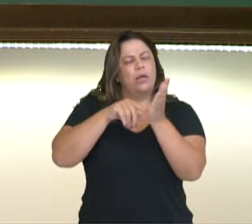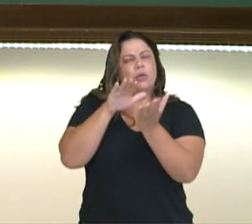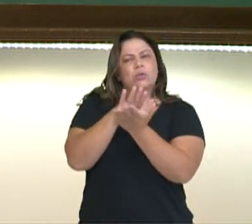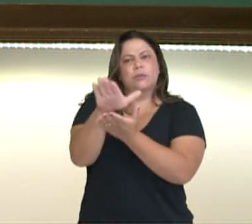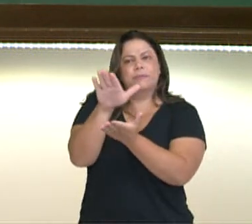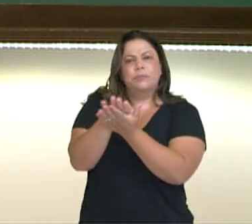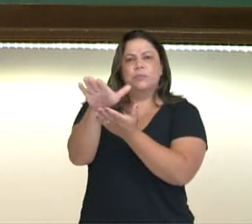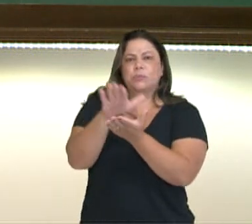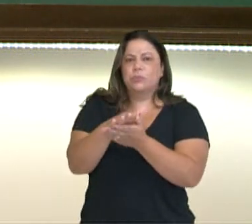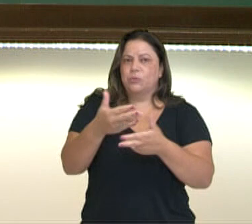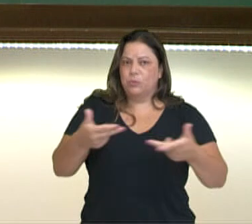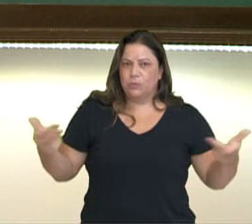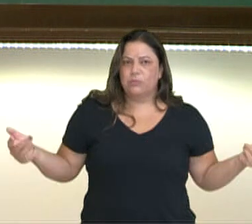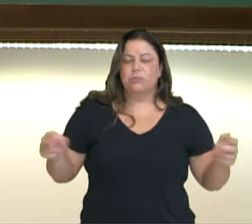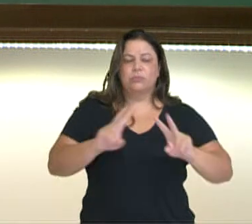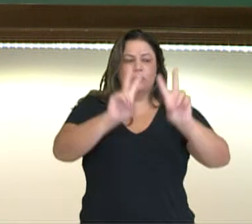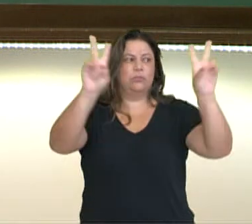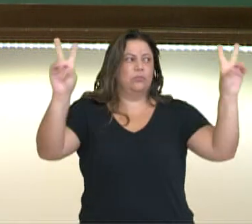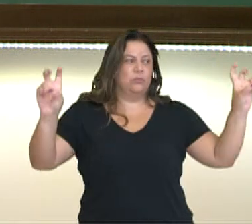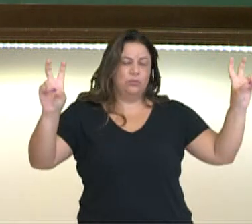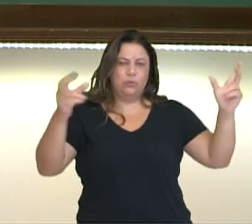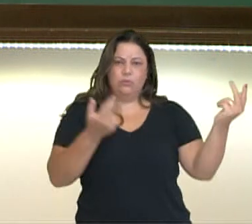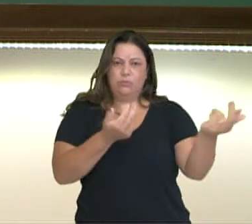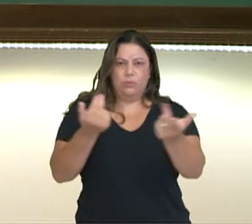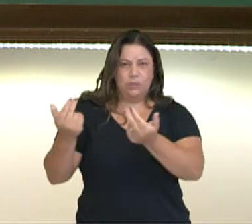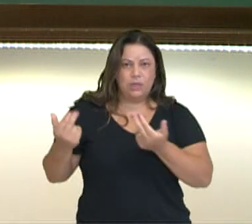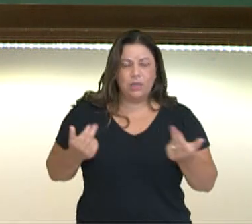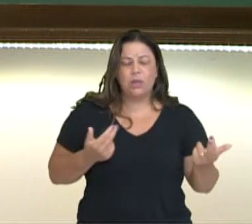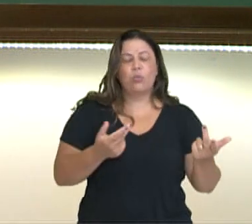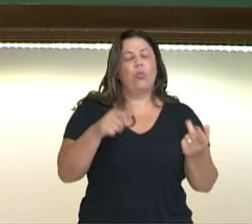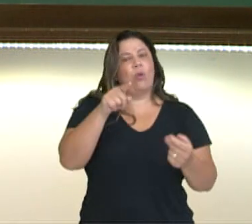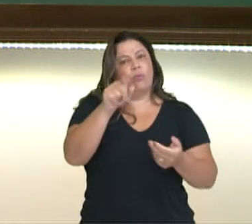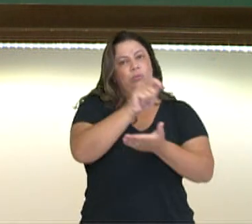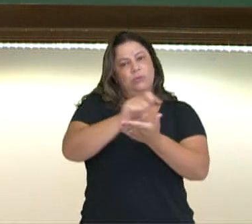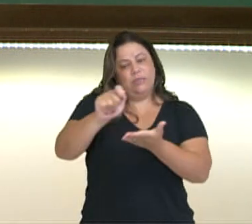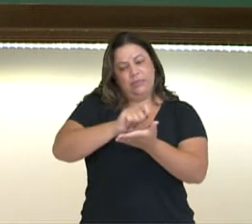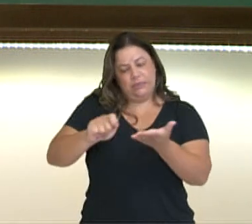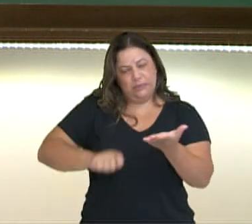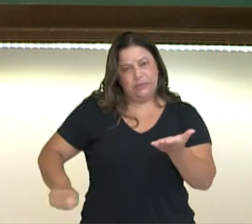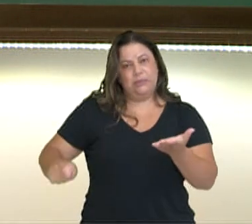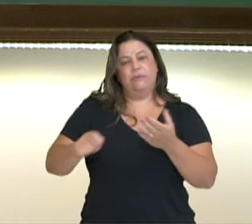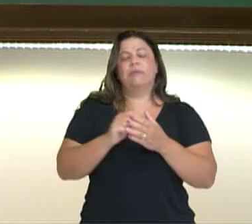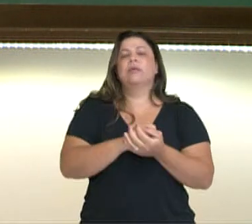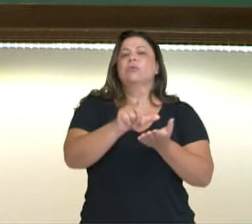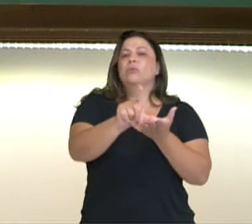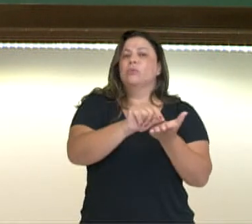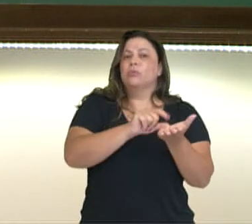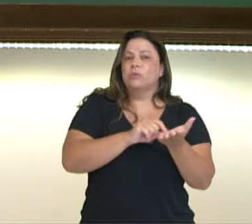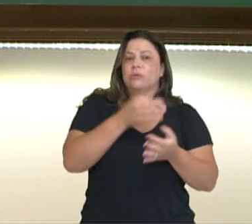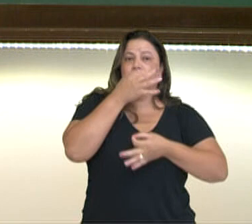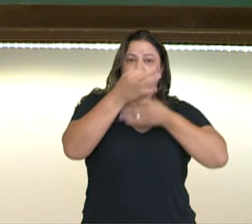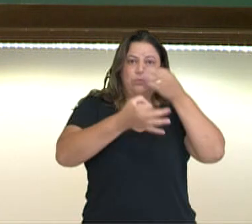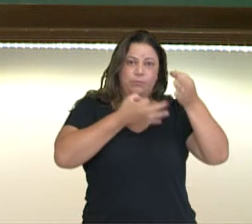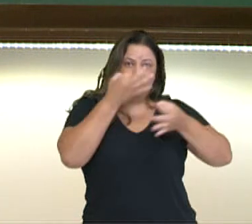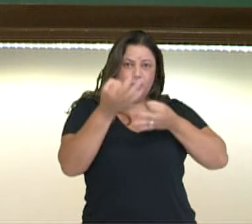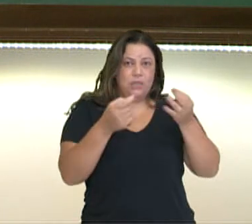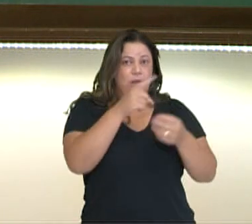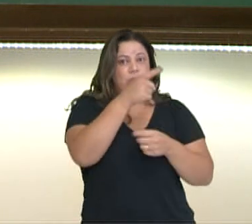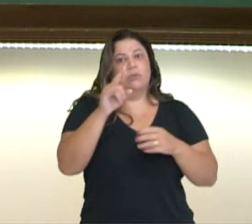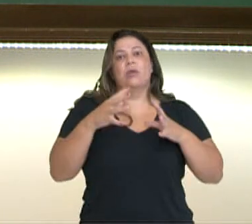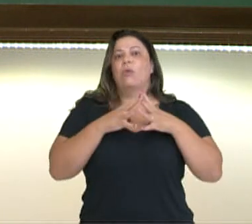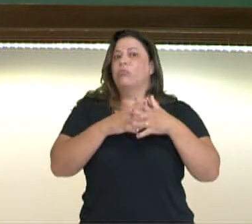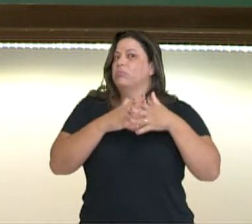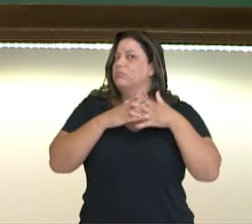alguma coisa sobre o mesmo assunto sobre o qual você está escrevendo o seu artigo de opinião. Não confundir